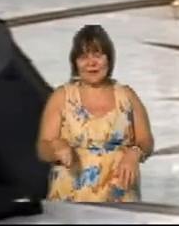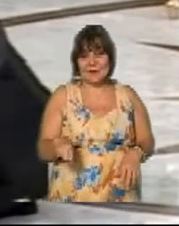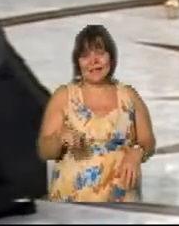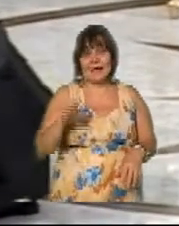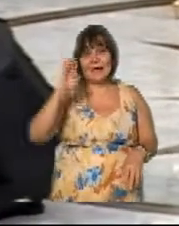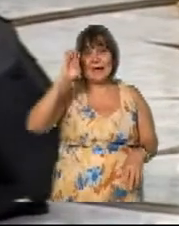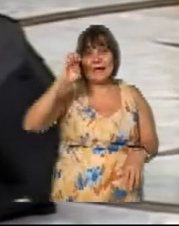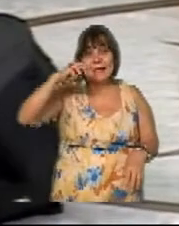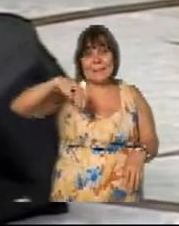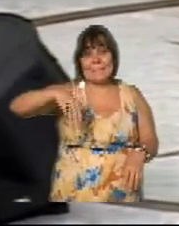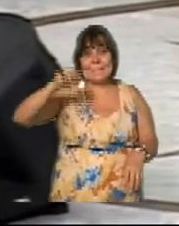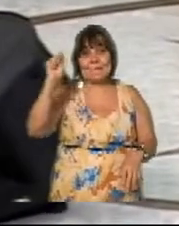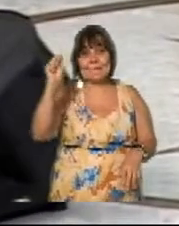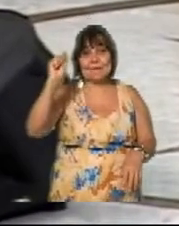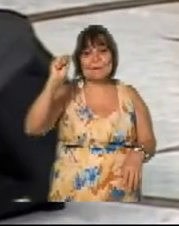embaixador da mentira.